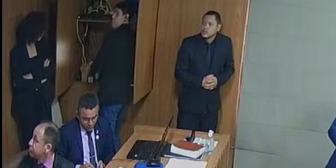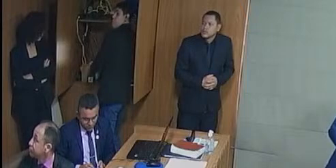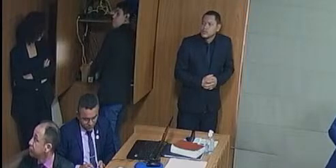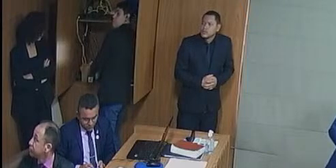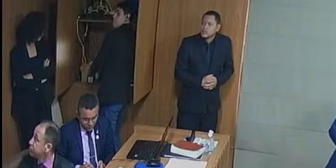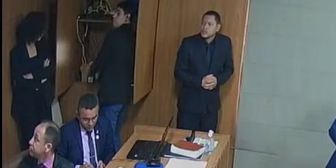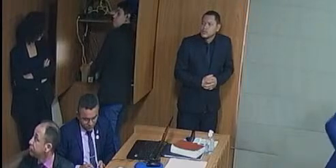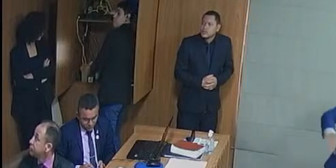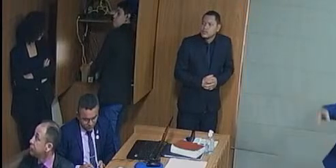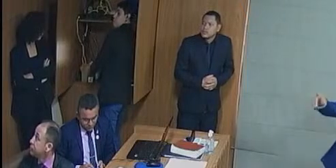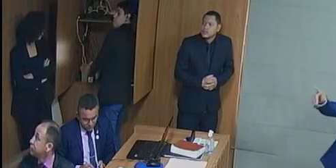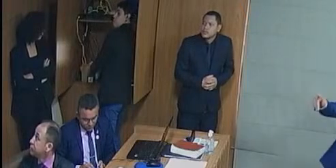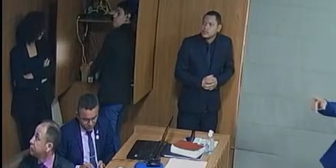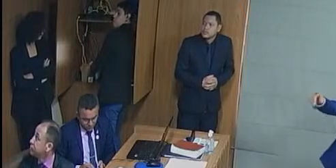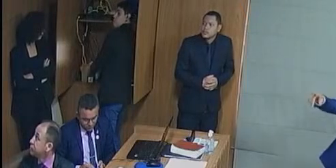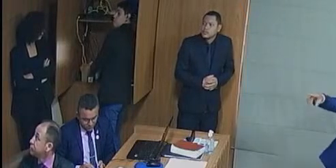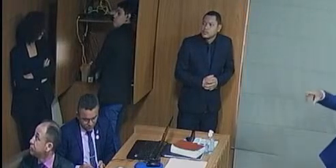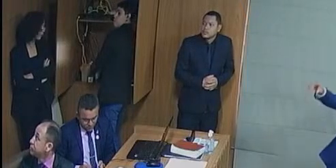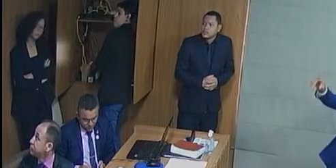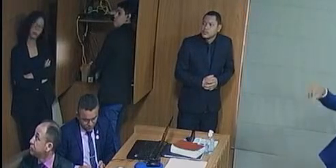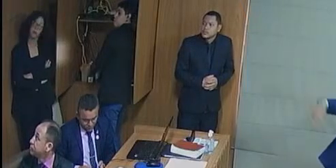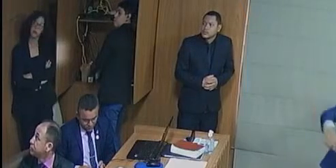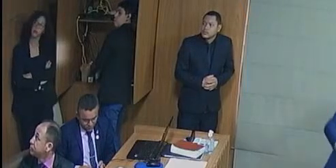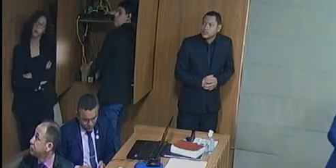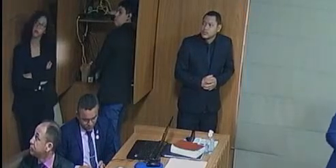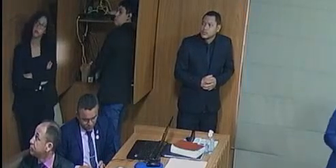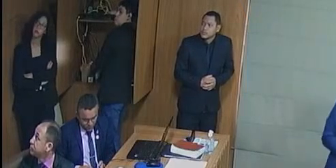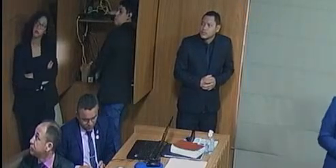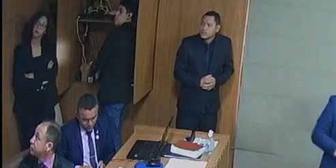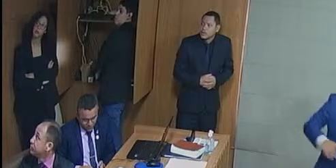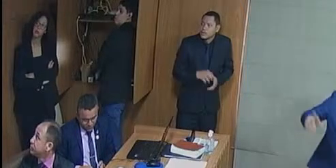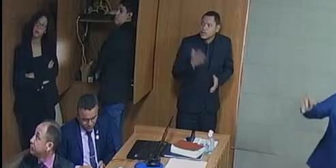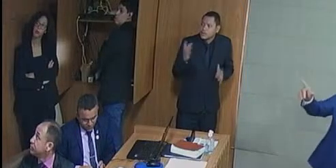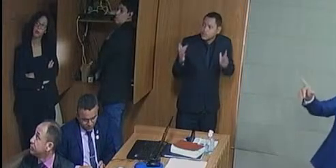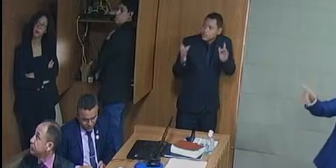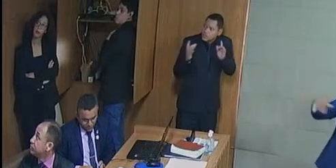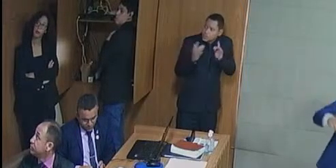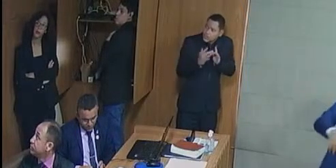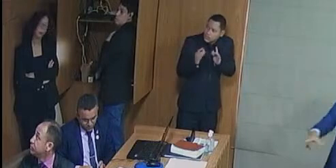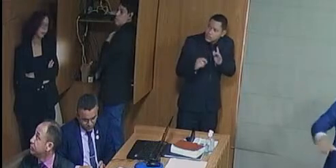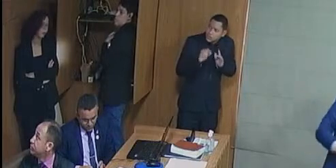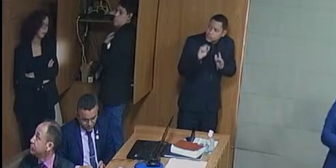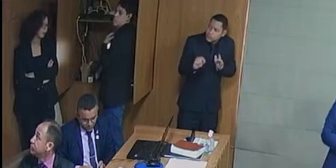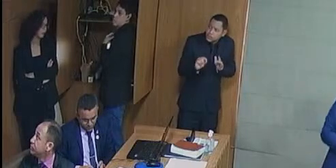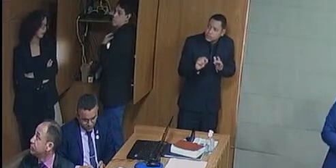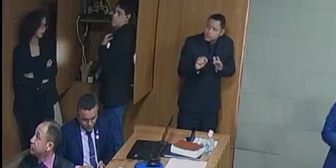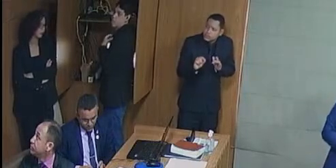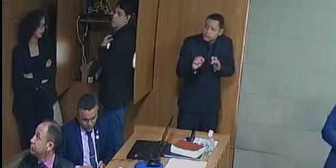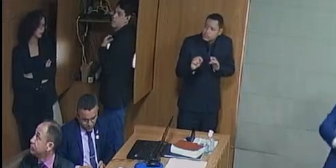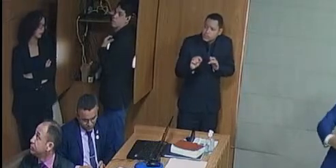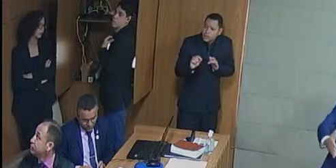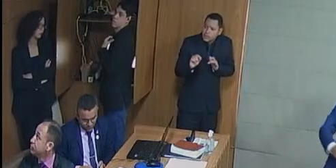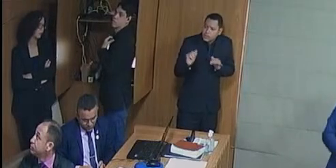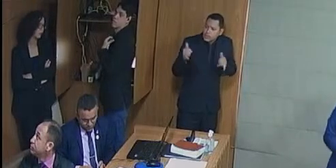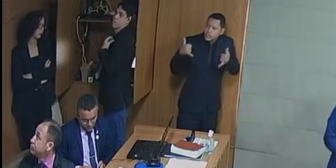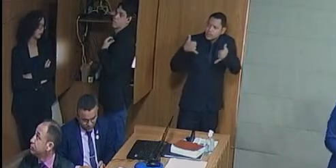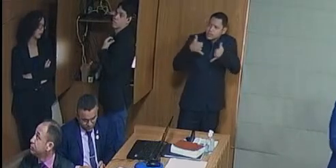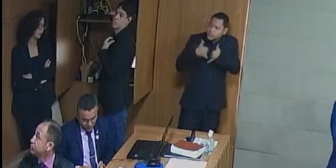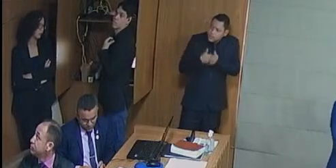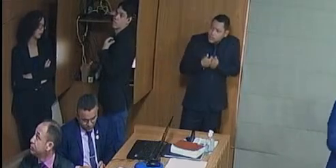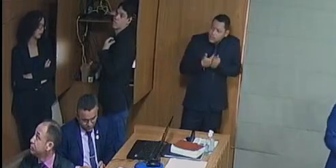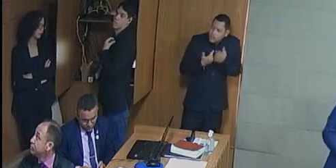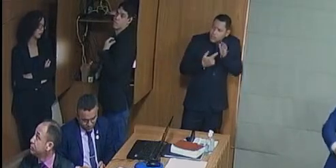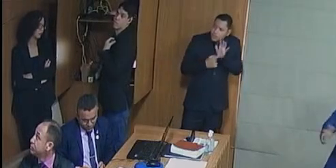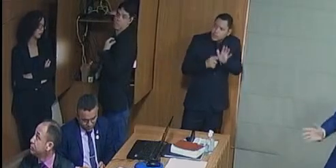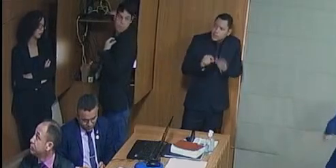favor esse é um despacho de arquivamento Esse era o contato que ele me ligava Esse foi um arquivamento que ele fez querendo mostrar boa fé em